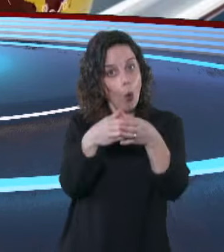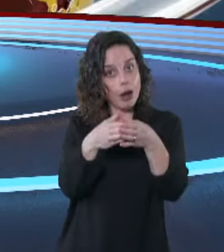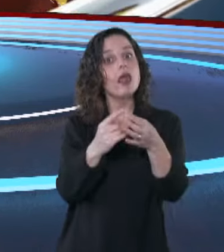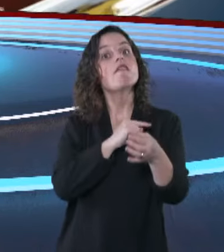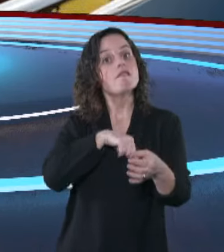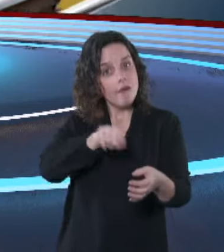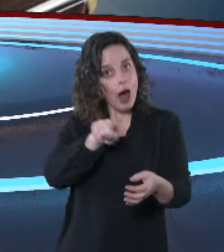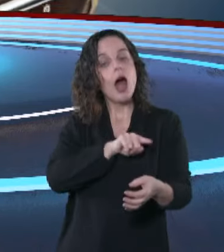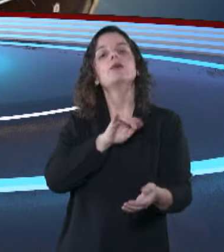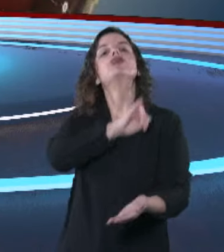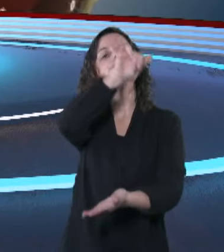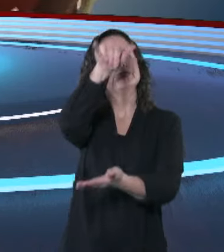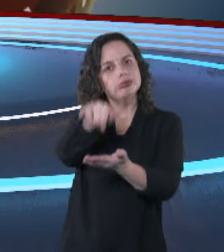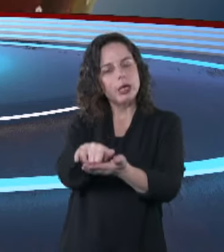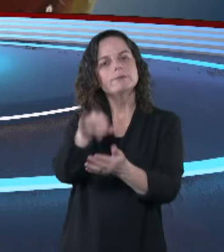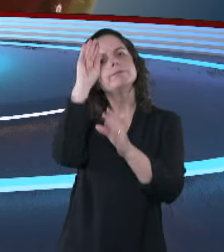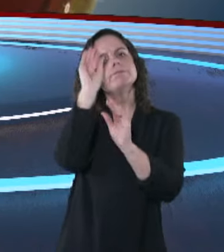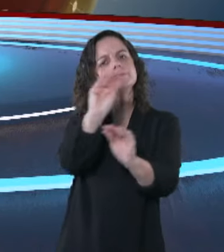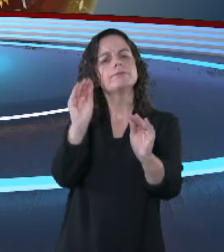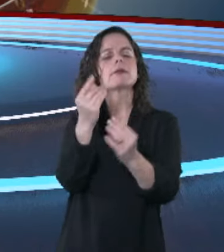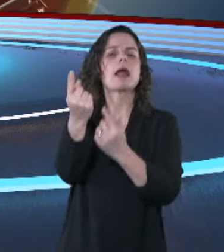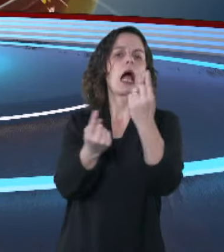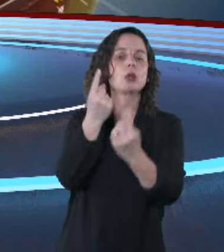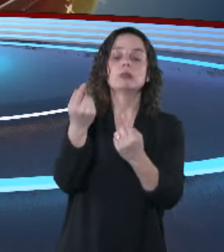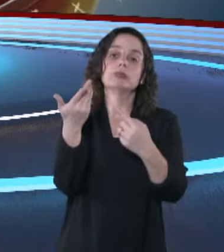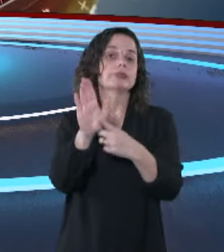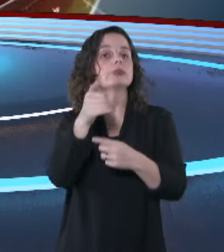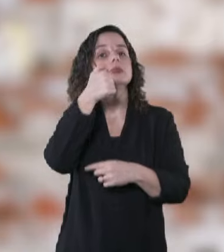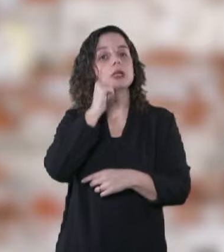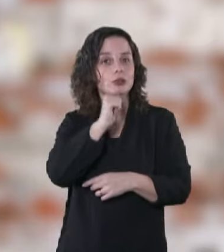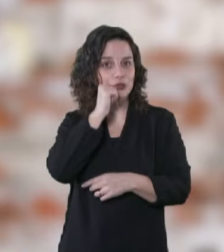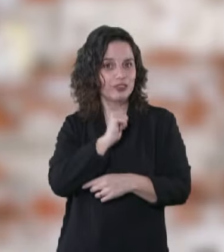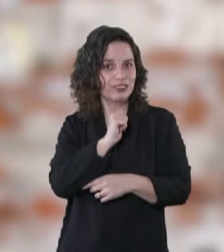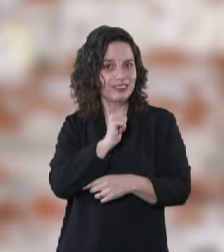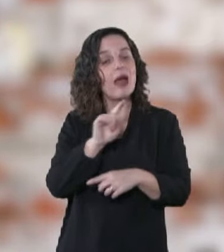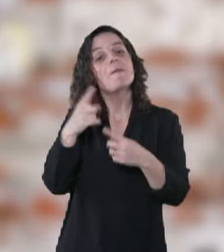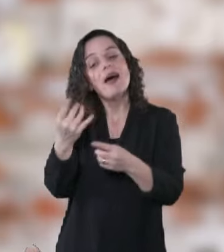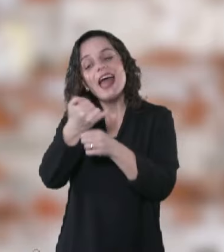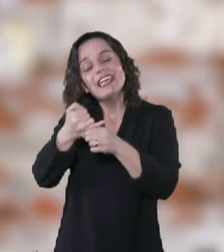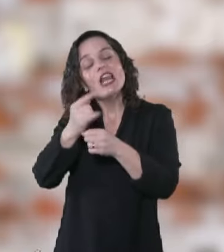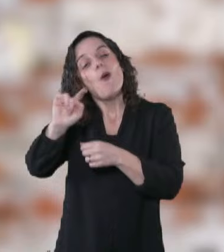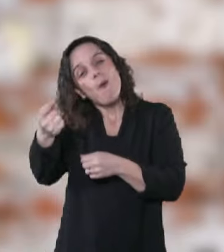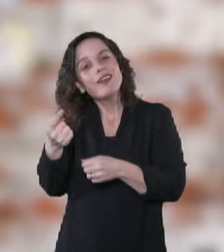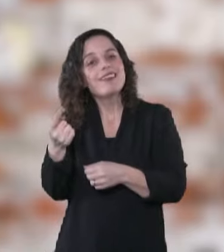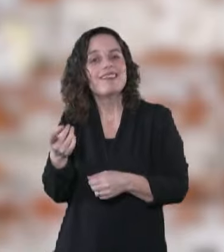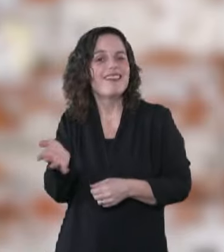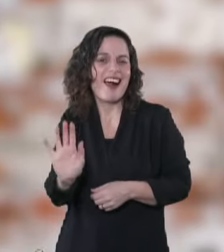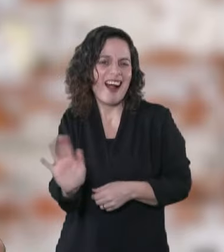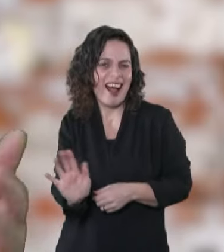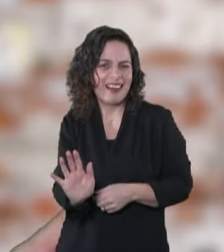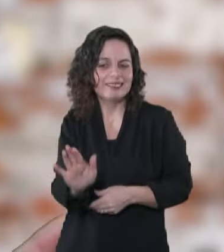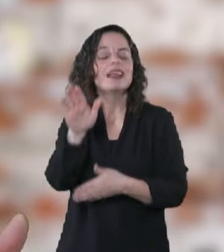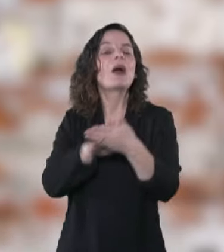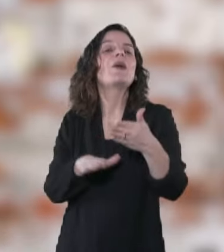vezes presencialmente, formação a algumas das ilhas, se falarmos, por exemplo, dos Açores, mas a outras ilhas não vai, e portanto esses